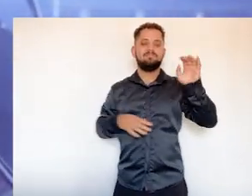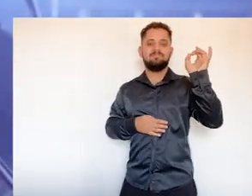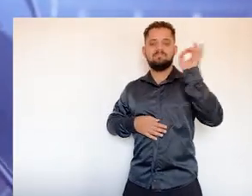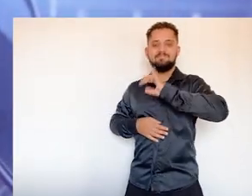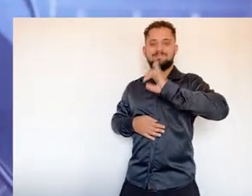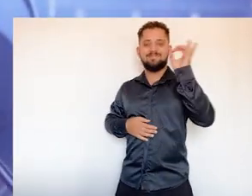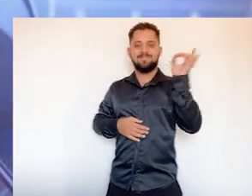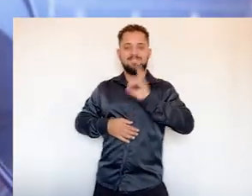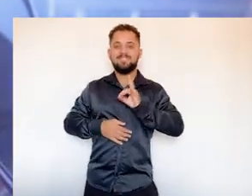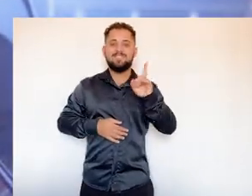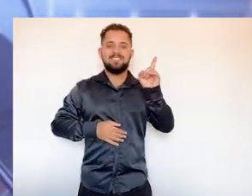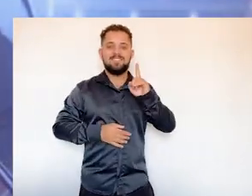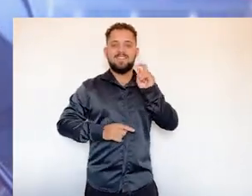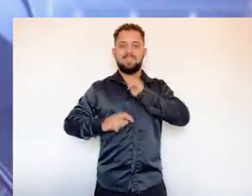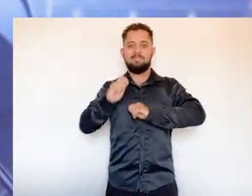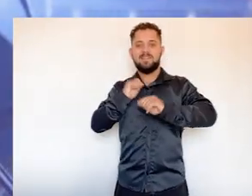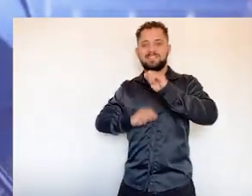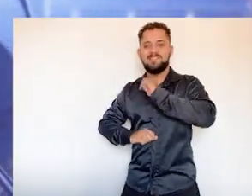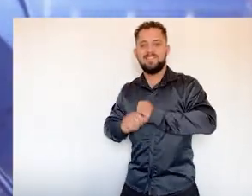lugar em que eu